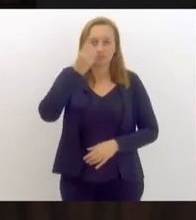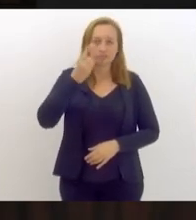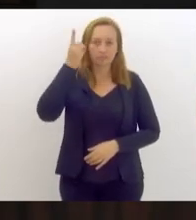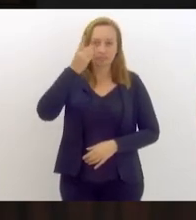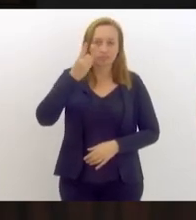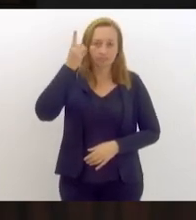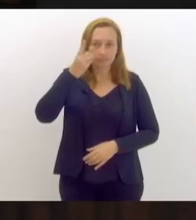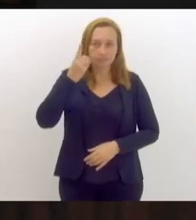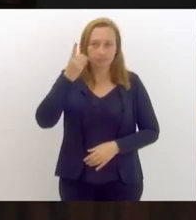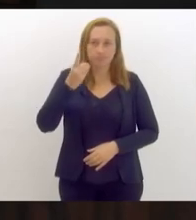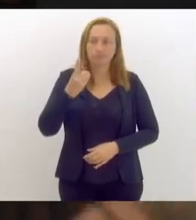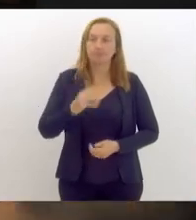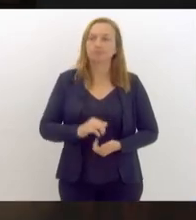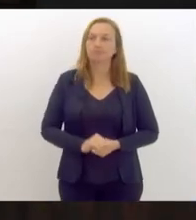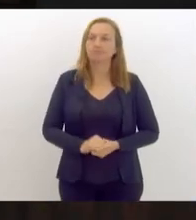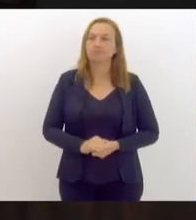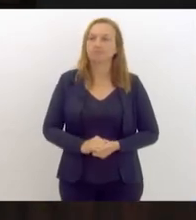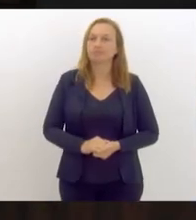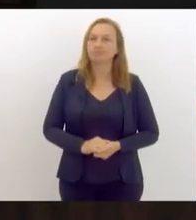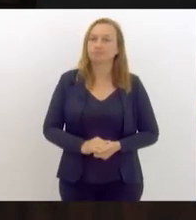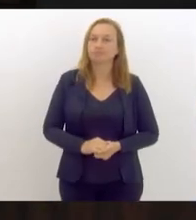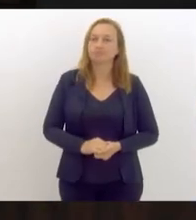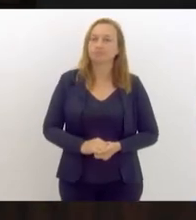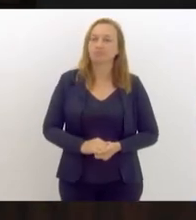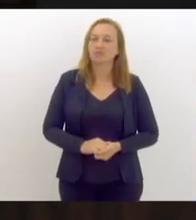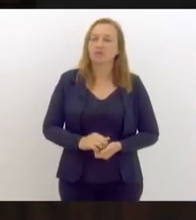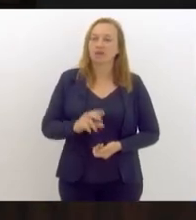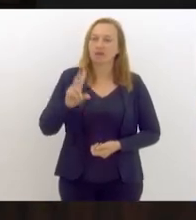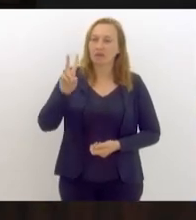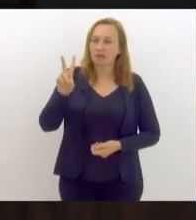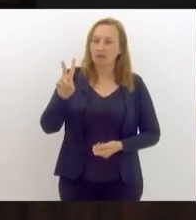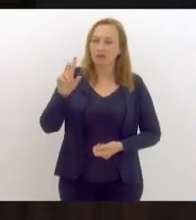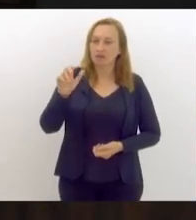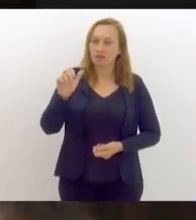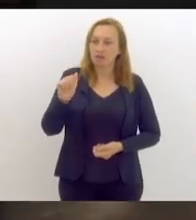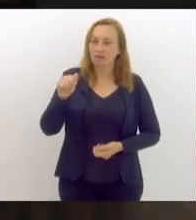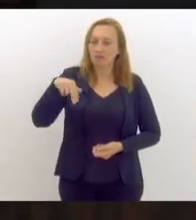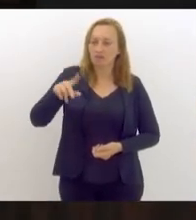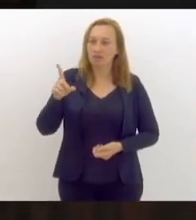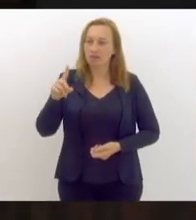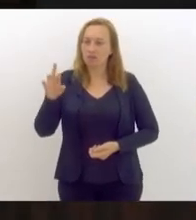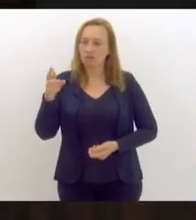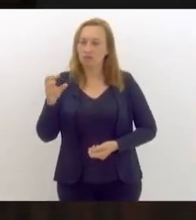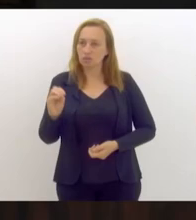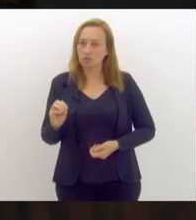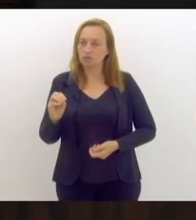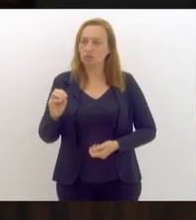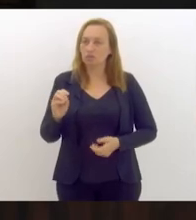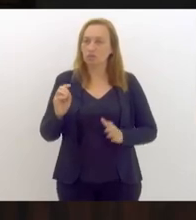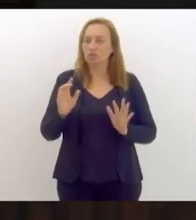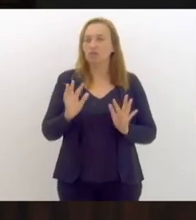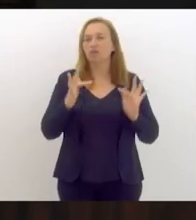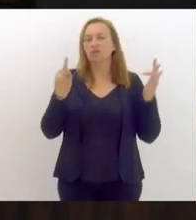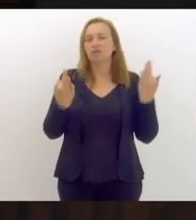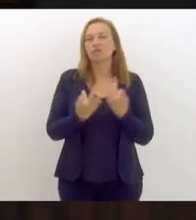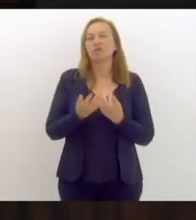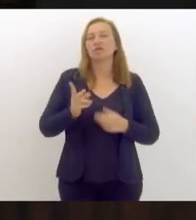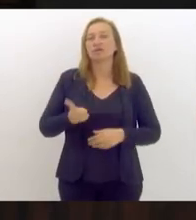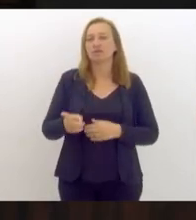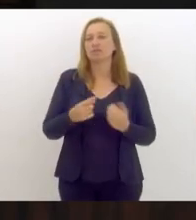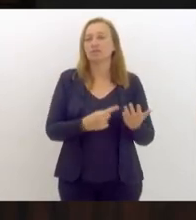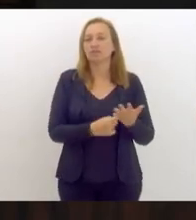aqui né foi deputado com a gente aqui vamos família sempre presente sempre atuando sempre procurando ajudar Aqui as pessoas aqui